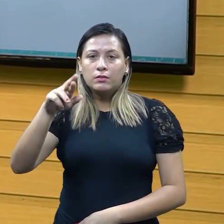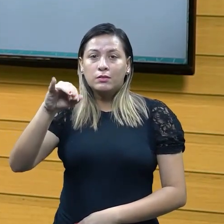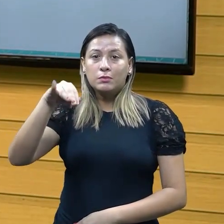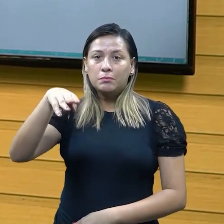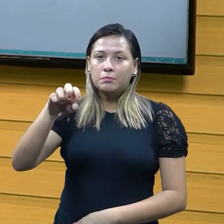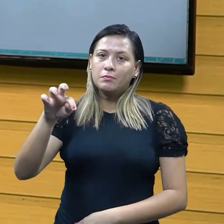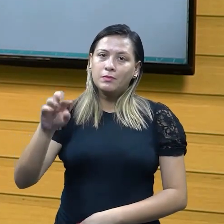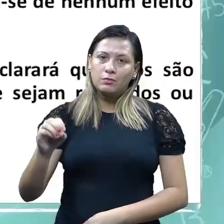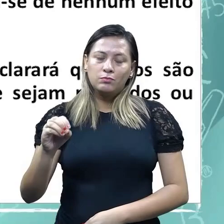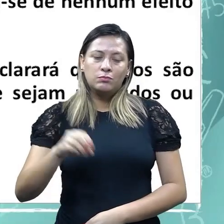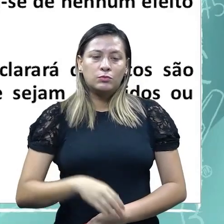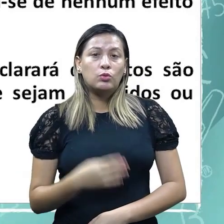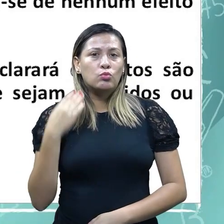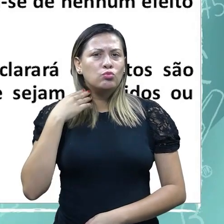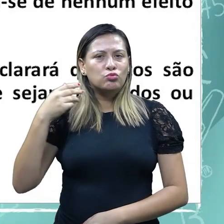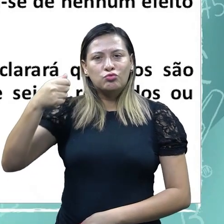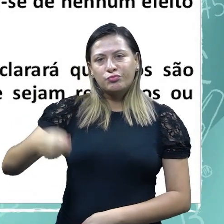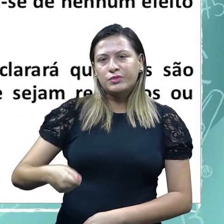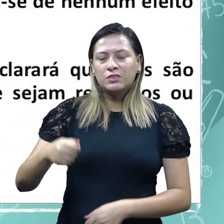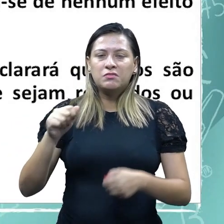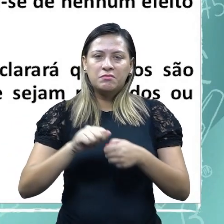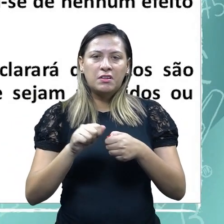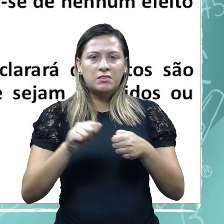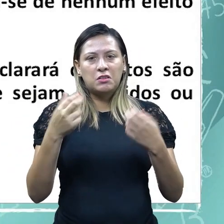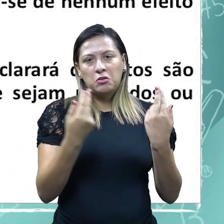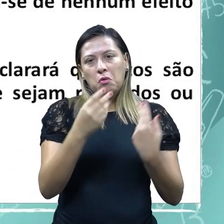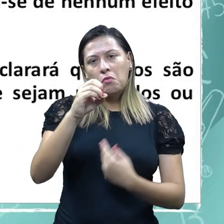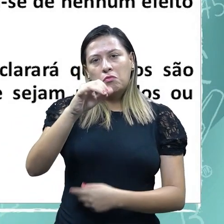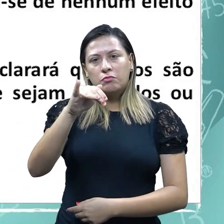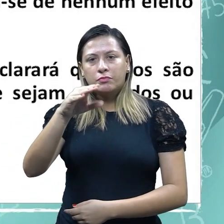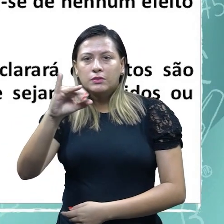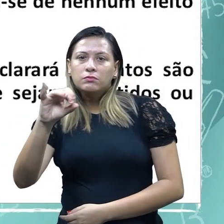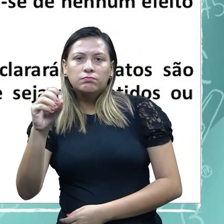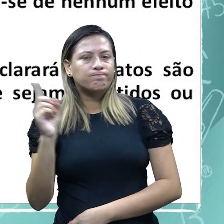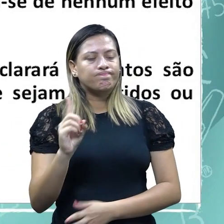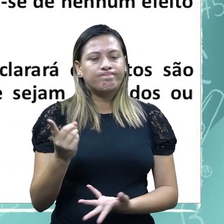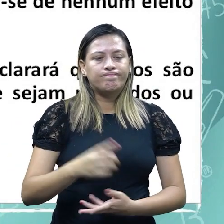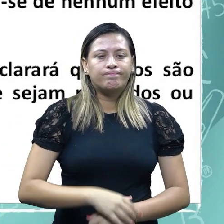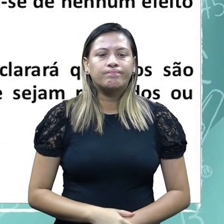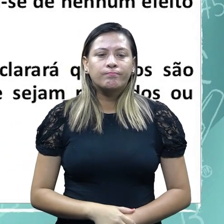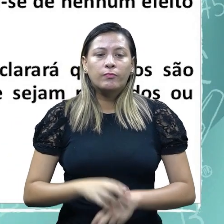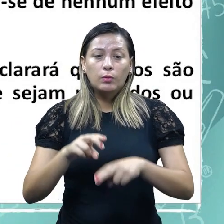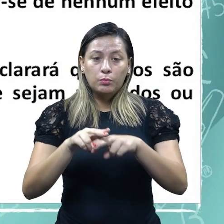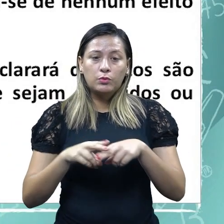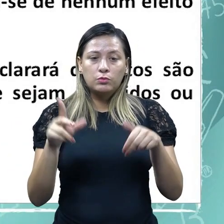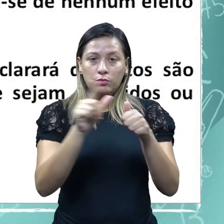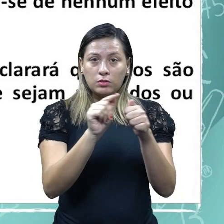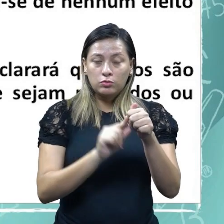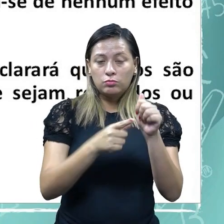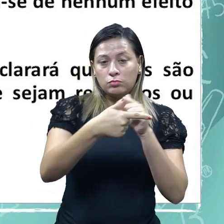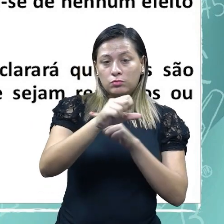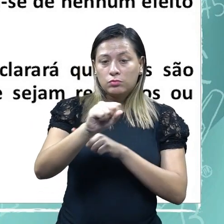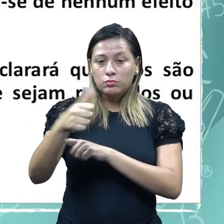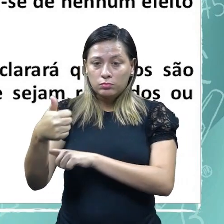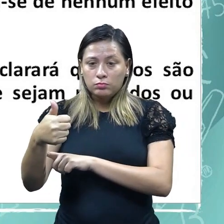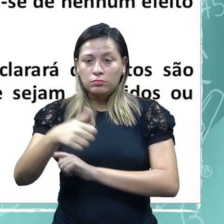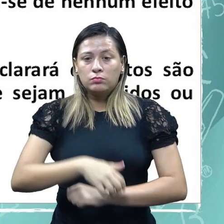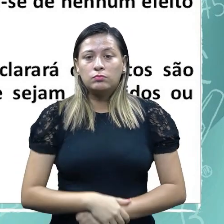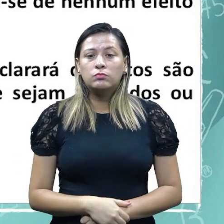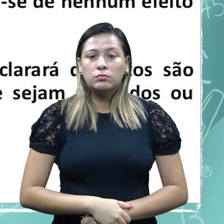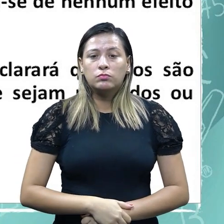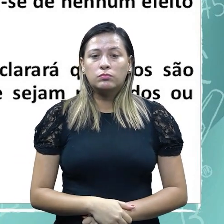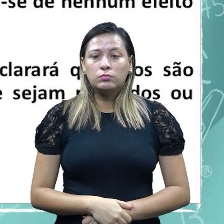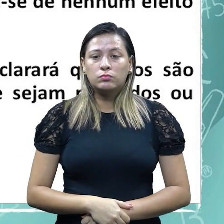poder fazer de ofício. Então, assim é que o artigo 281, ele vai estabelecer que, anulado